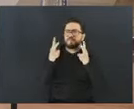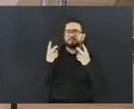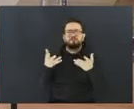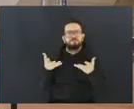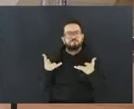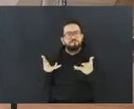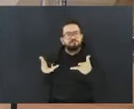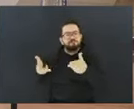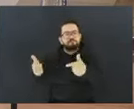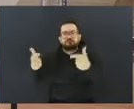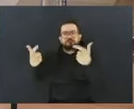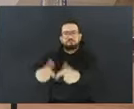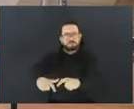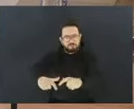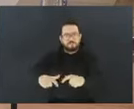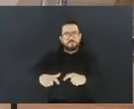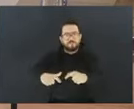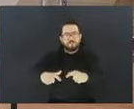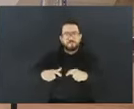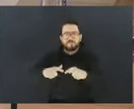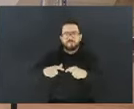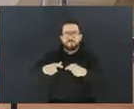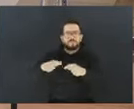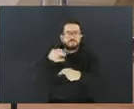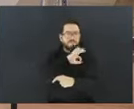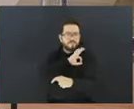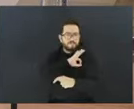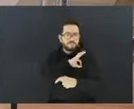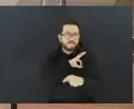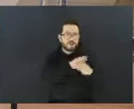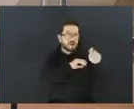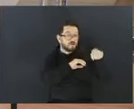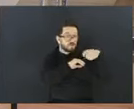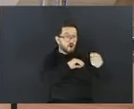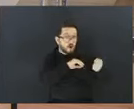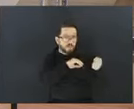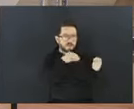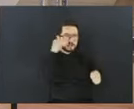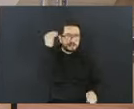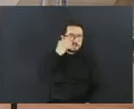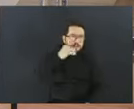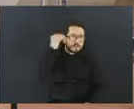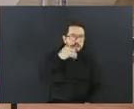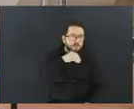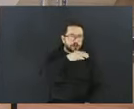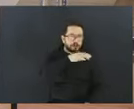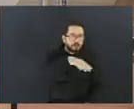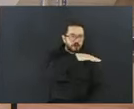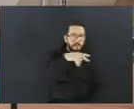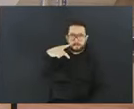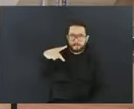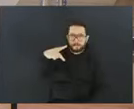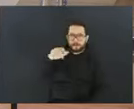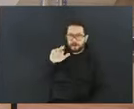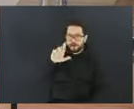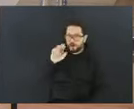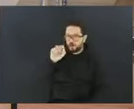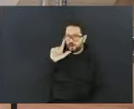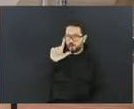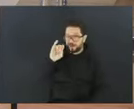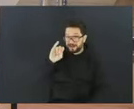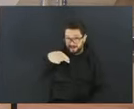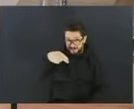corporação, e a gente falou um pouco da vulnerabilidade na região do Parolim, na região da Vila Torre,